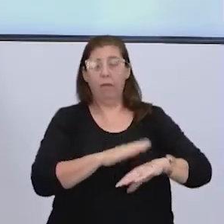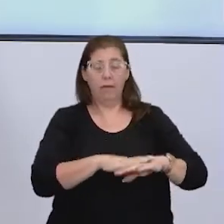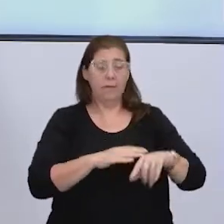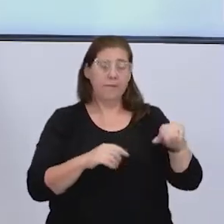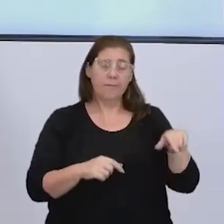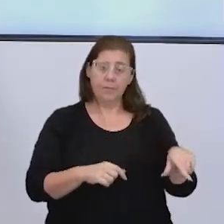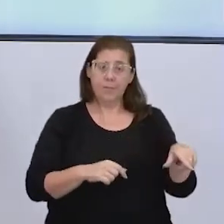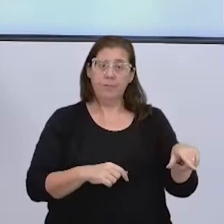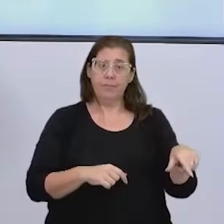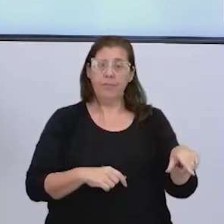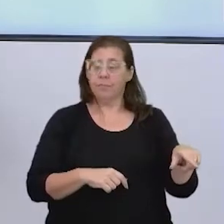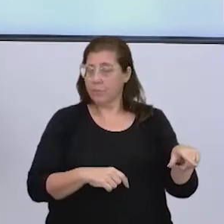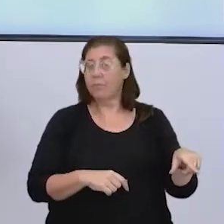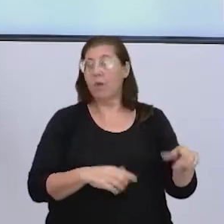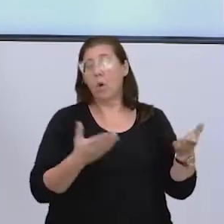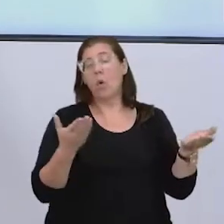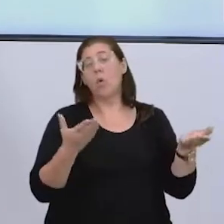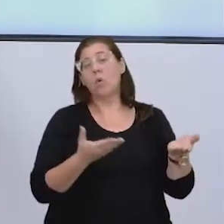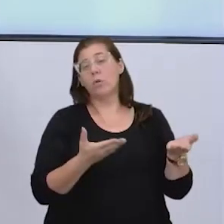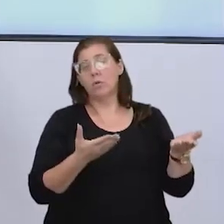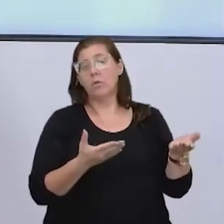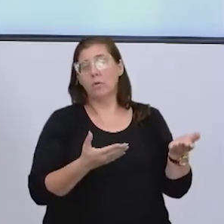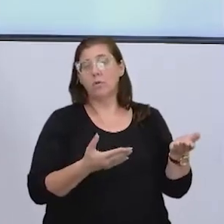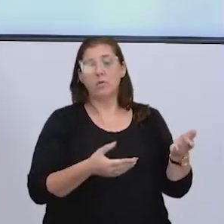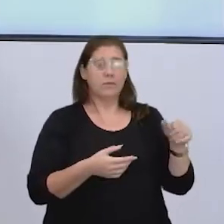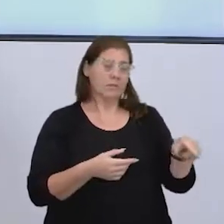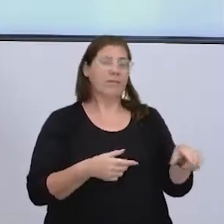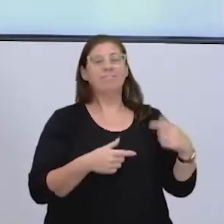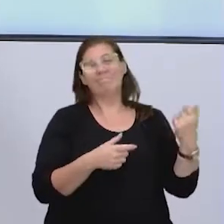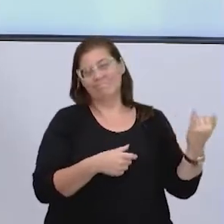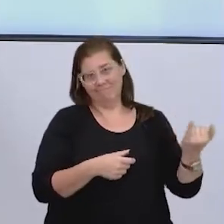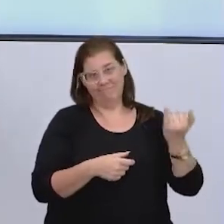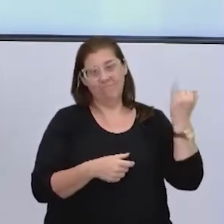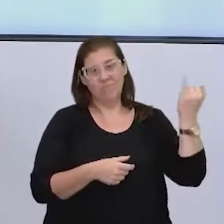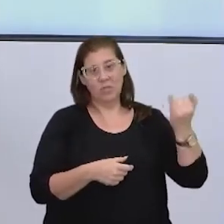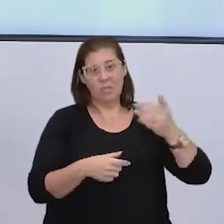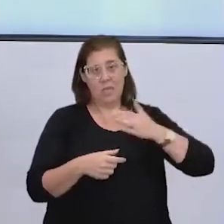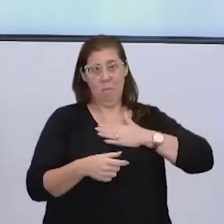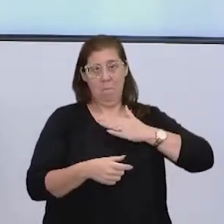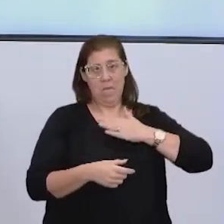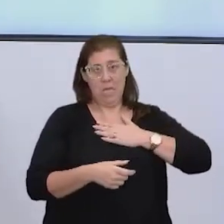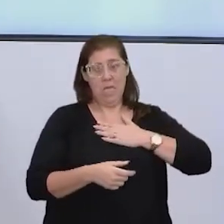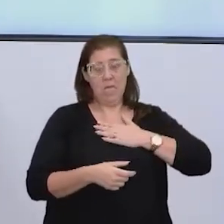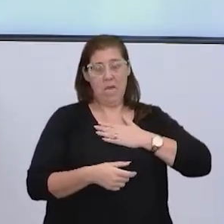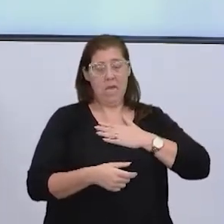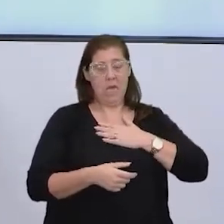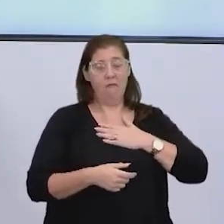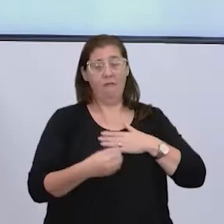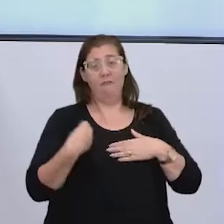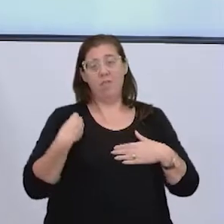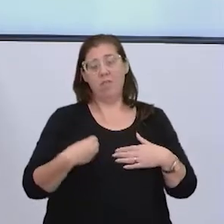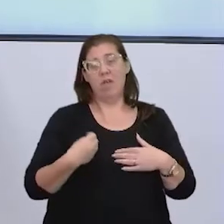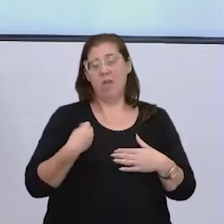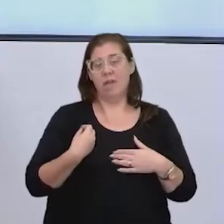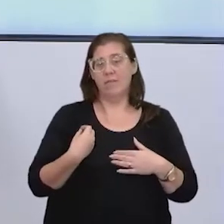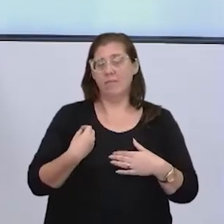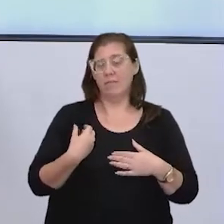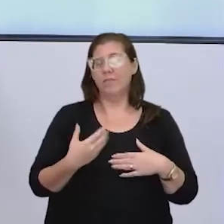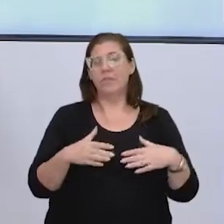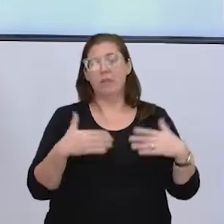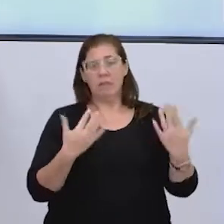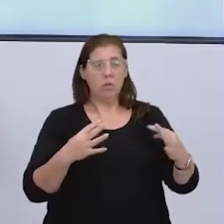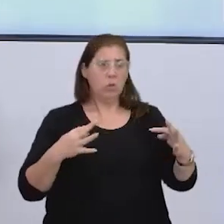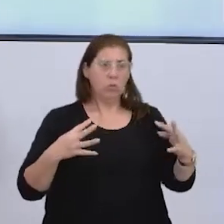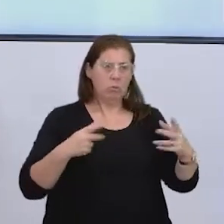fez com que ela se tornasse hoje um item mais do que necessário dentro da minha rotina, né? E isso com